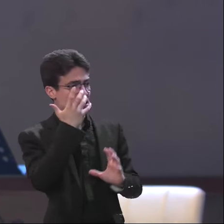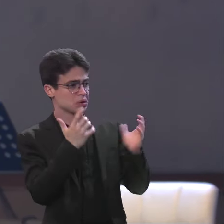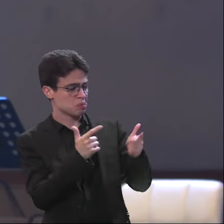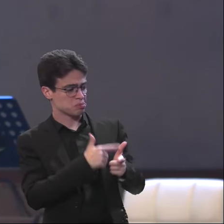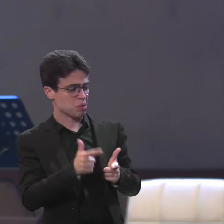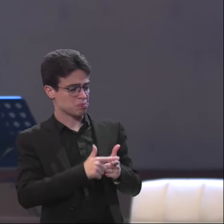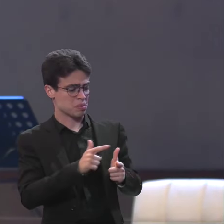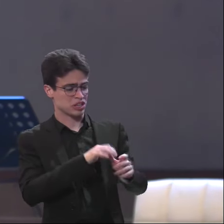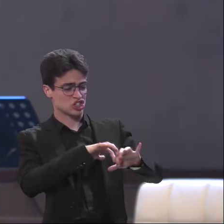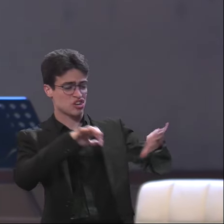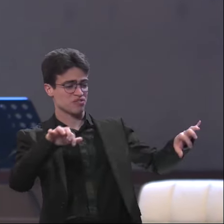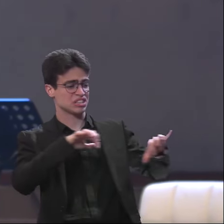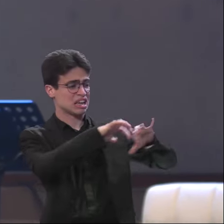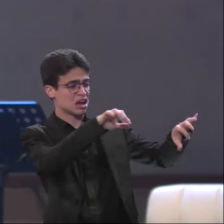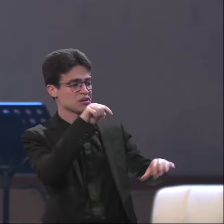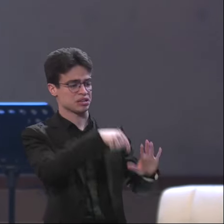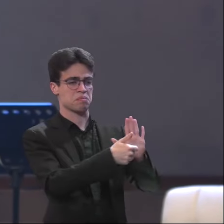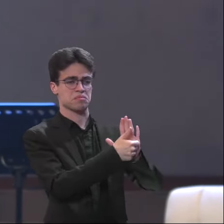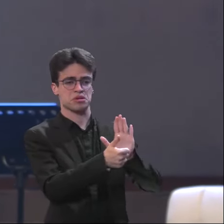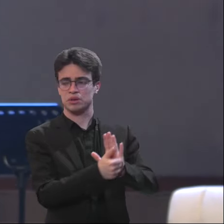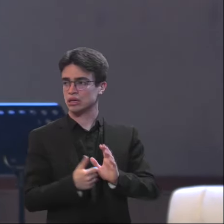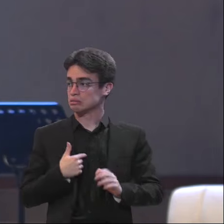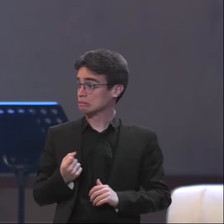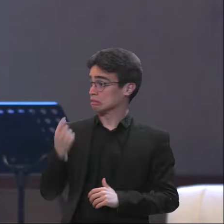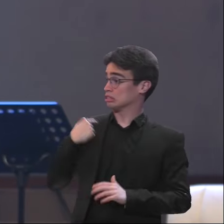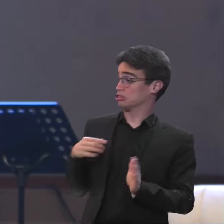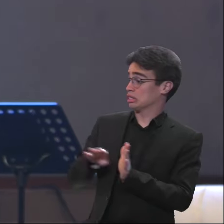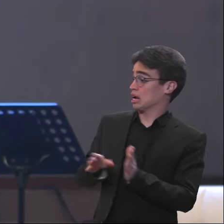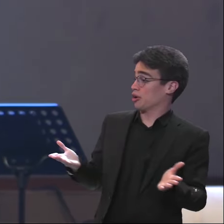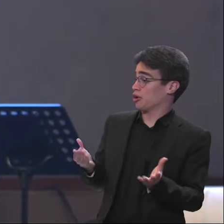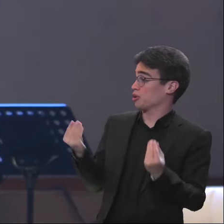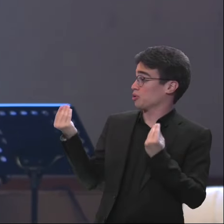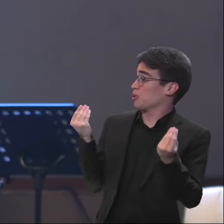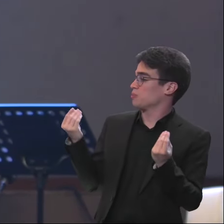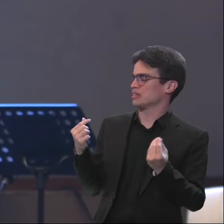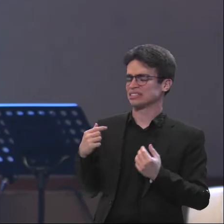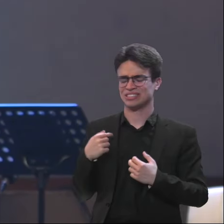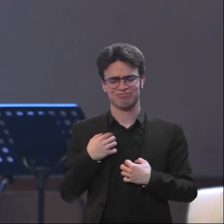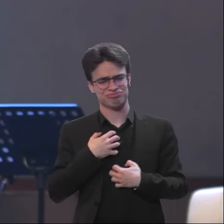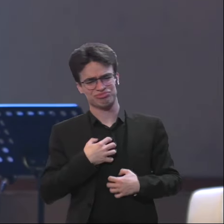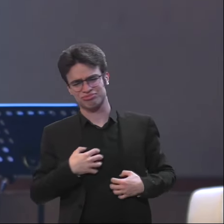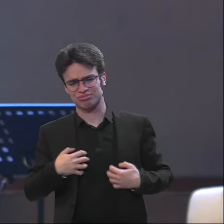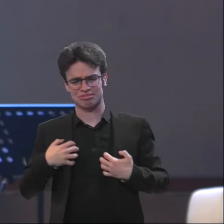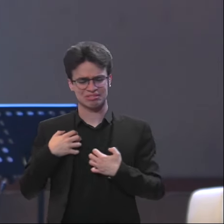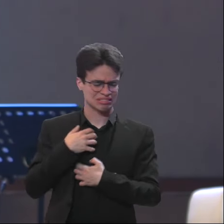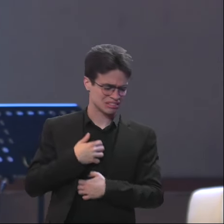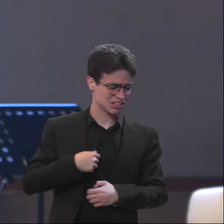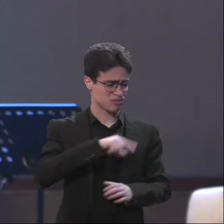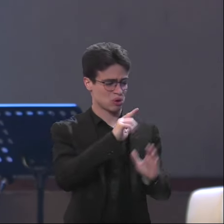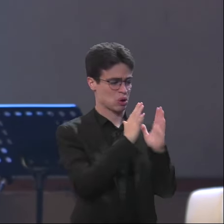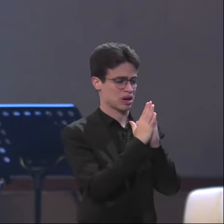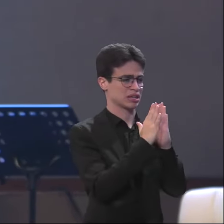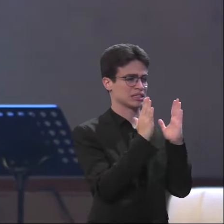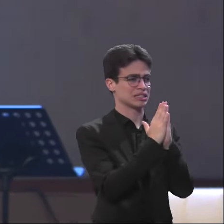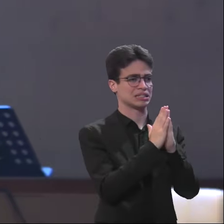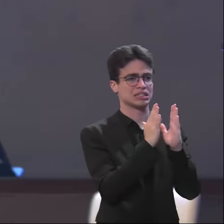mal cheguei, já estou dividindo. E eu fiquei angustiado, preocupado, fui orar. E